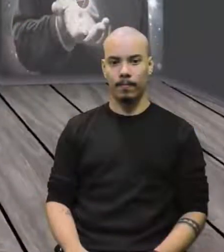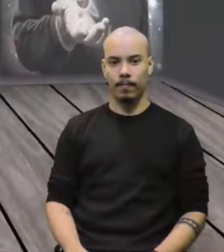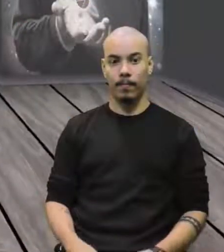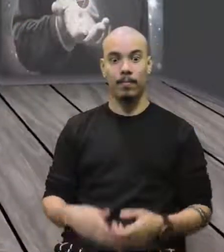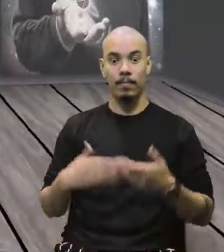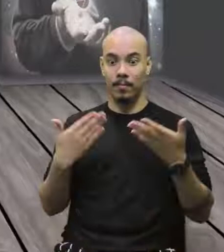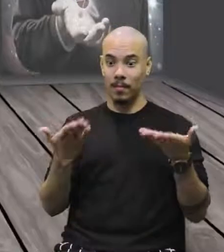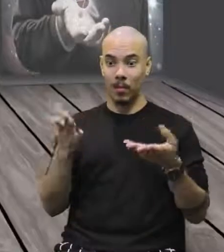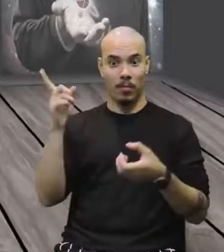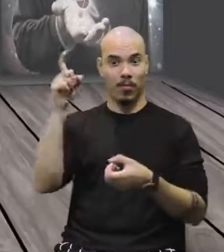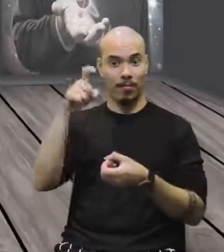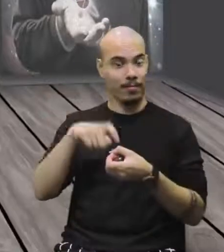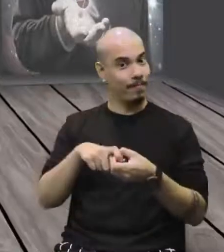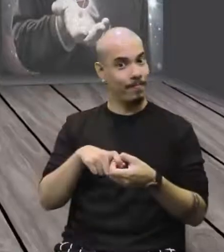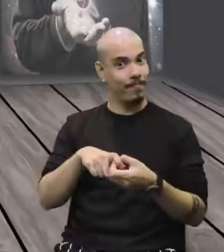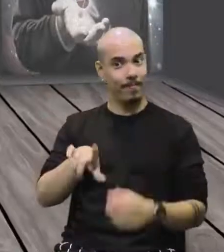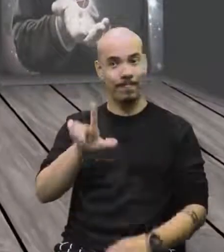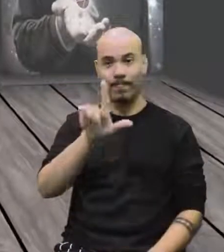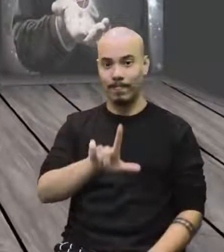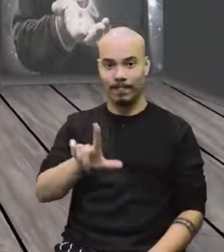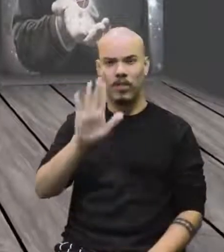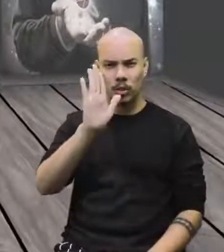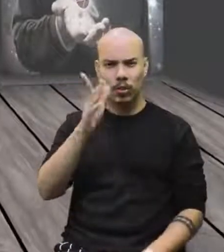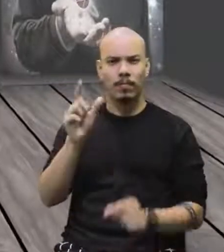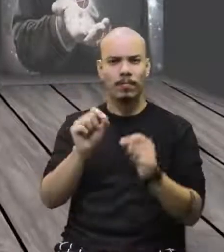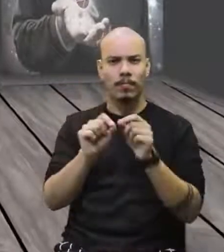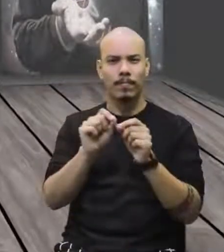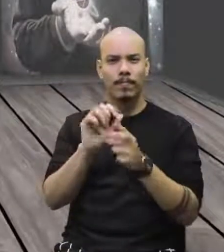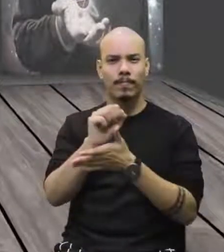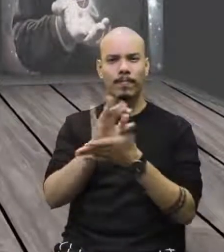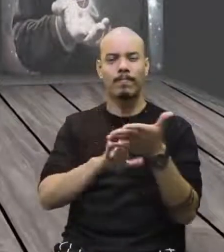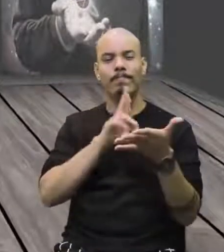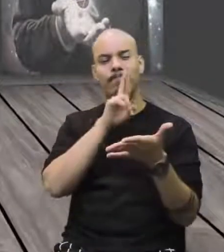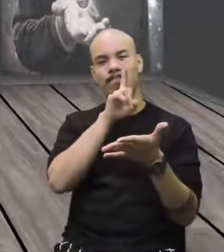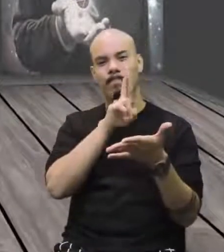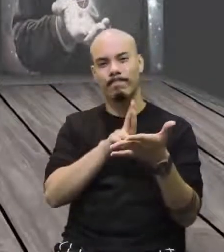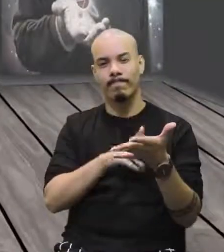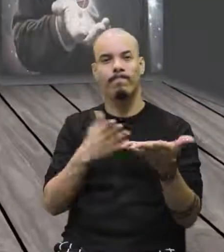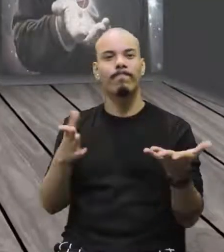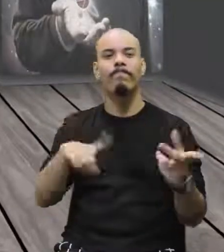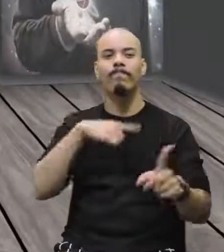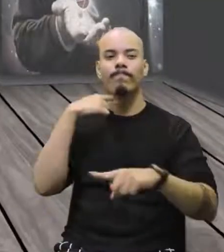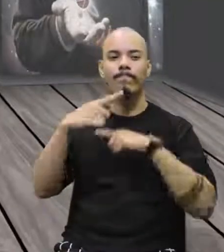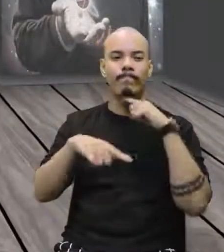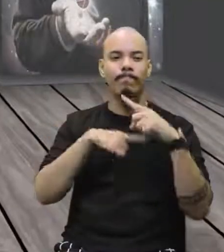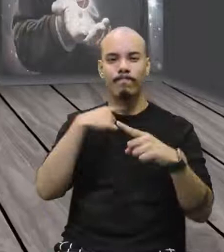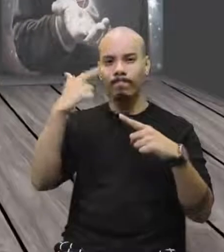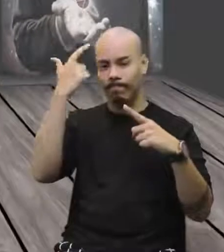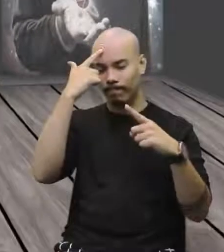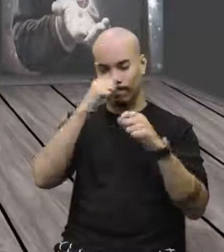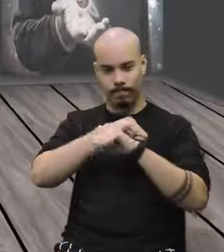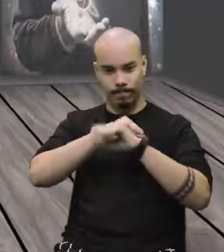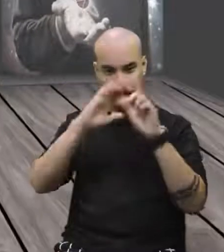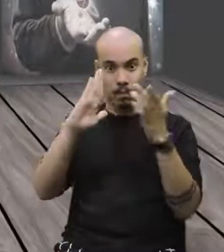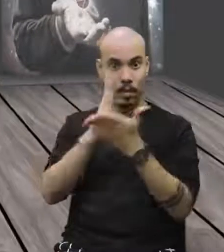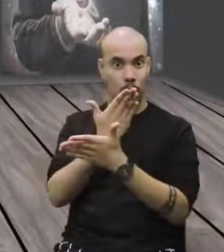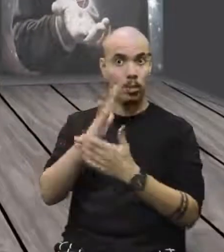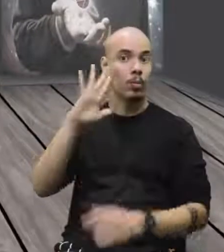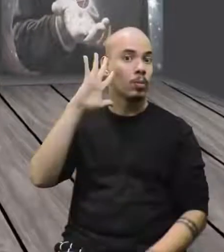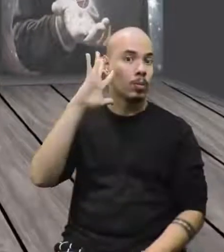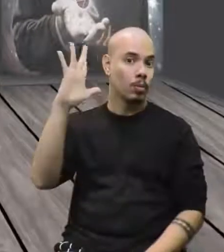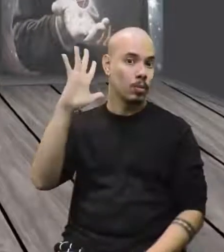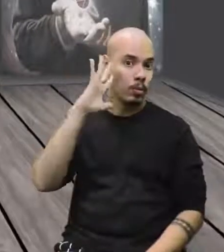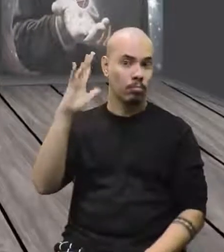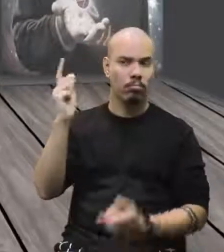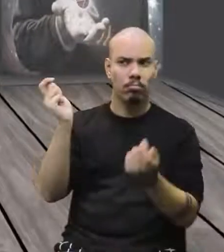Estamos de volta, né? Lógico. Estamos de volta. Já fizeram as atividades, agora nós vamos tirar dúvidas, né? Alguns casos pode ser teórico, só